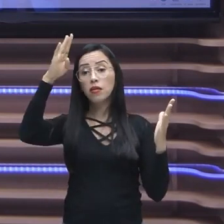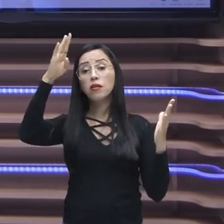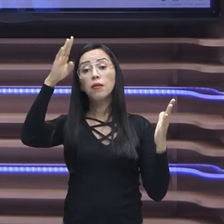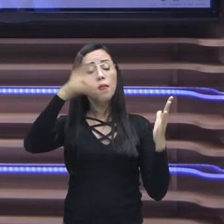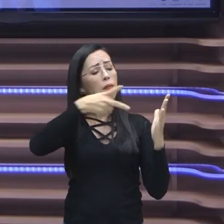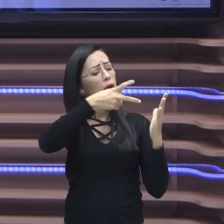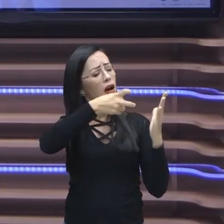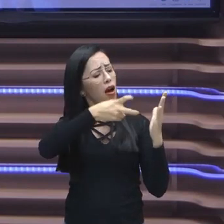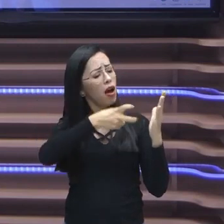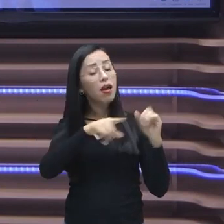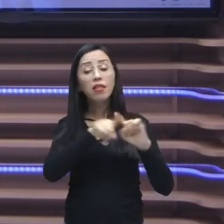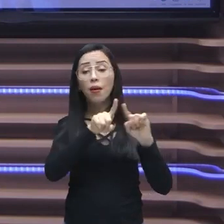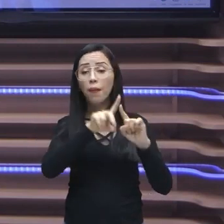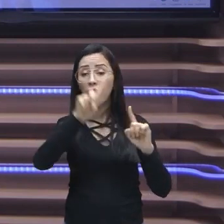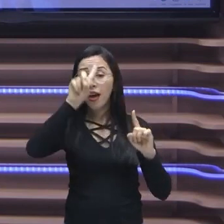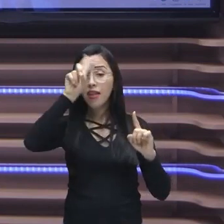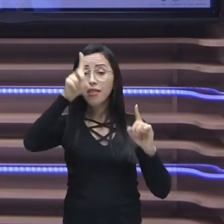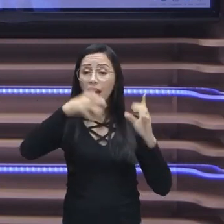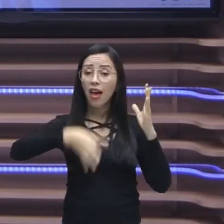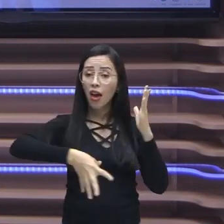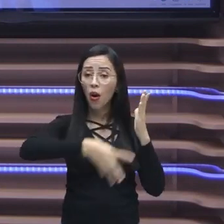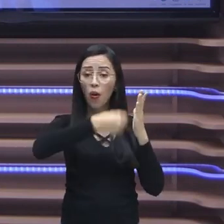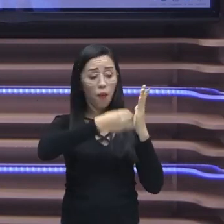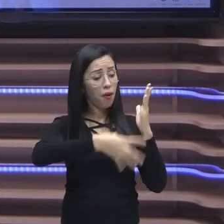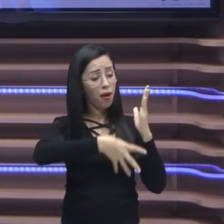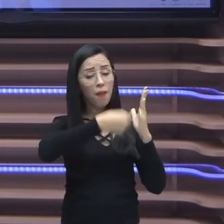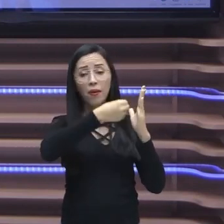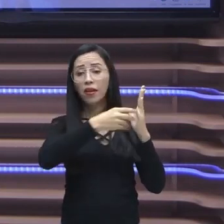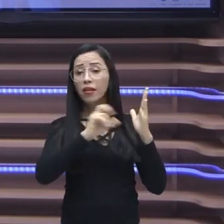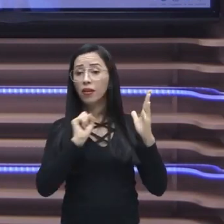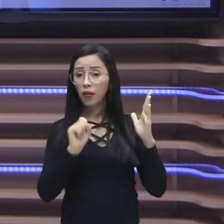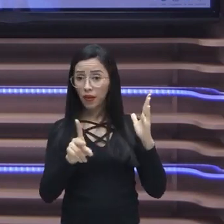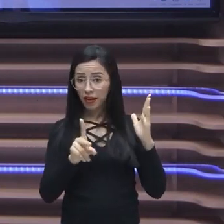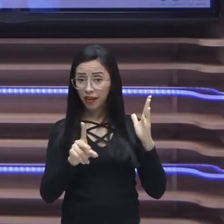que complementam essa ideia principal. Tudo bem? Vamos lá para